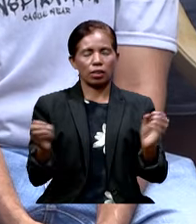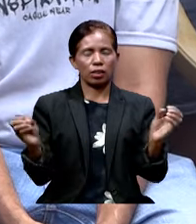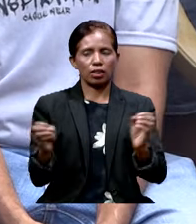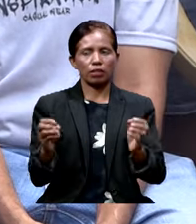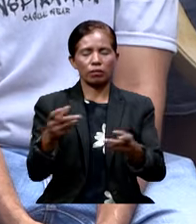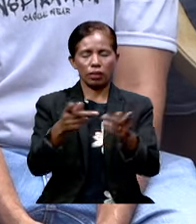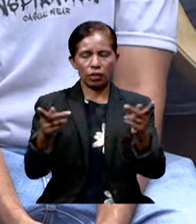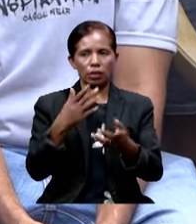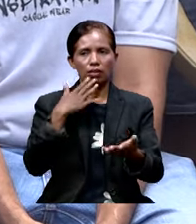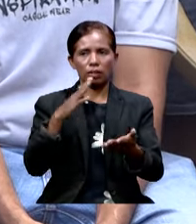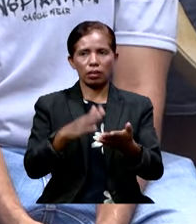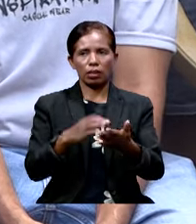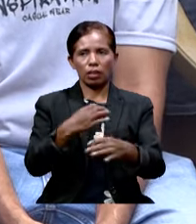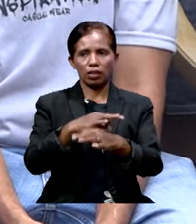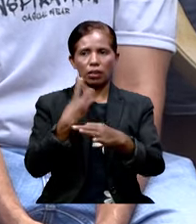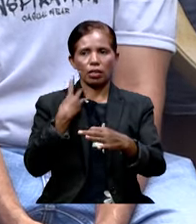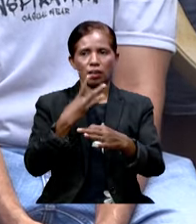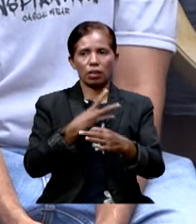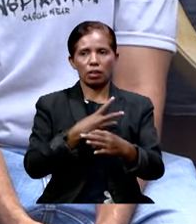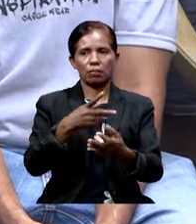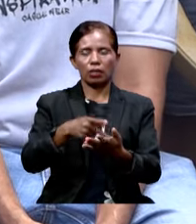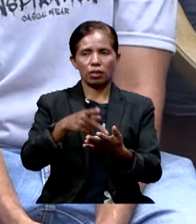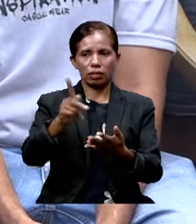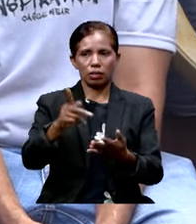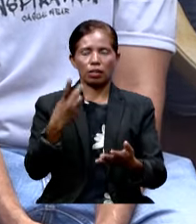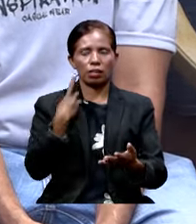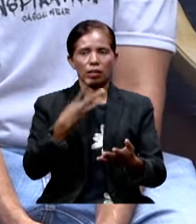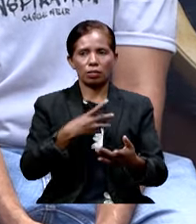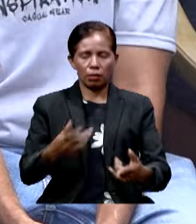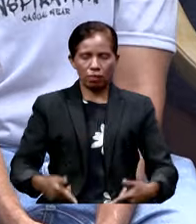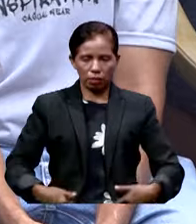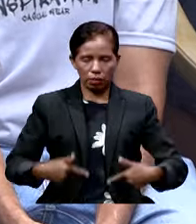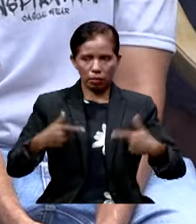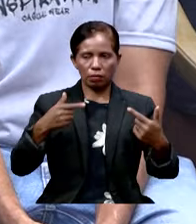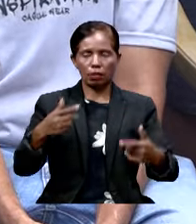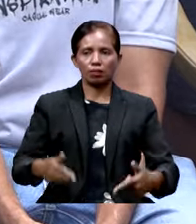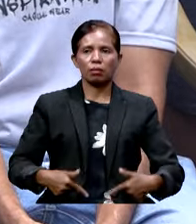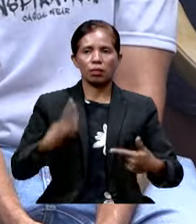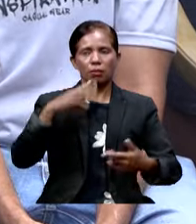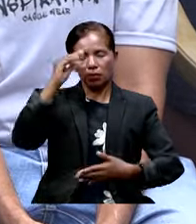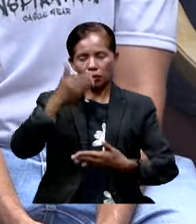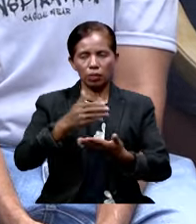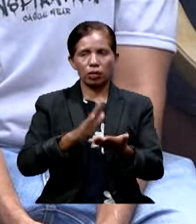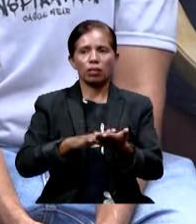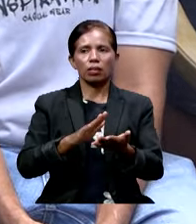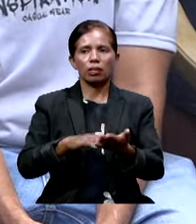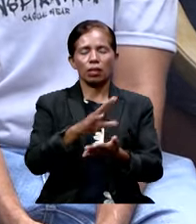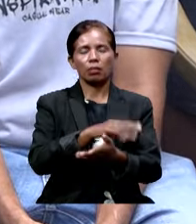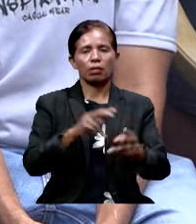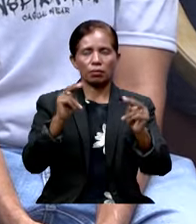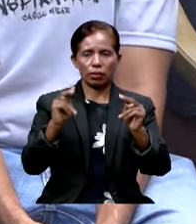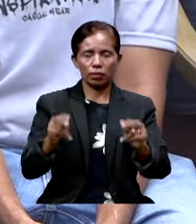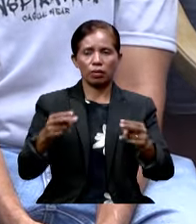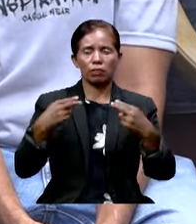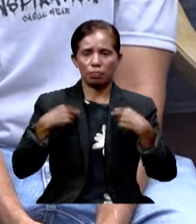estar o Estado haria com uma bamba, se ele ainda for fundo. Amne mores, amne bika, amne wansirne skola, amne necessidade privada,